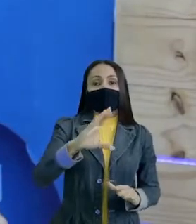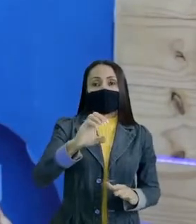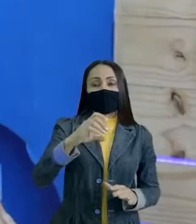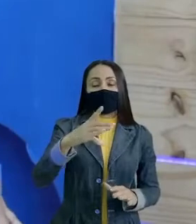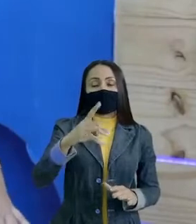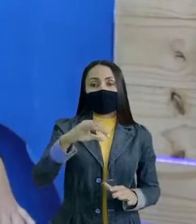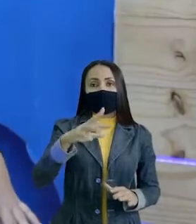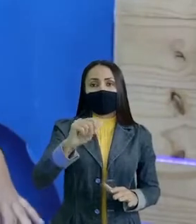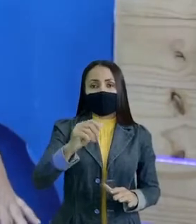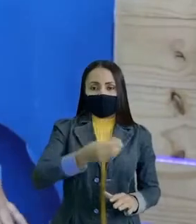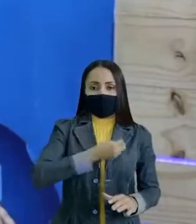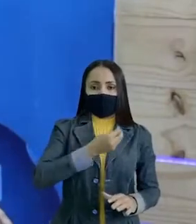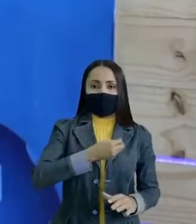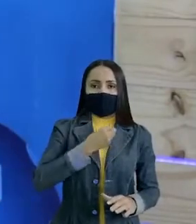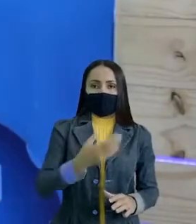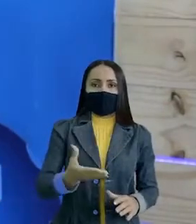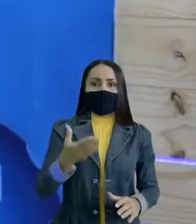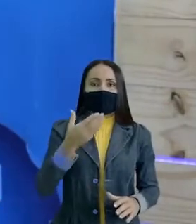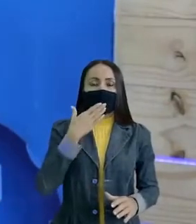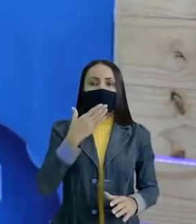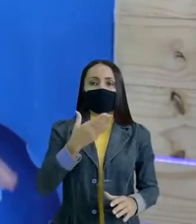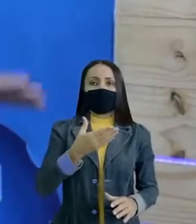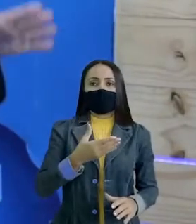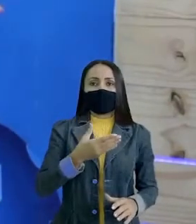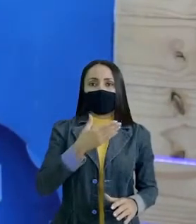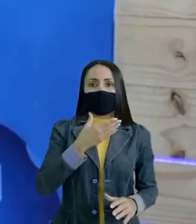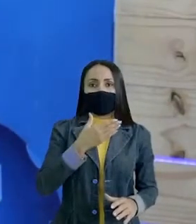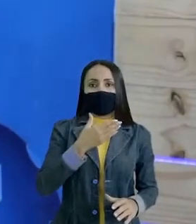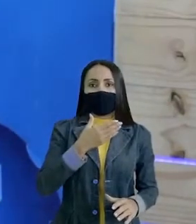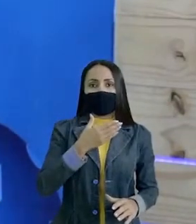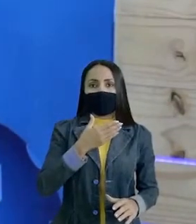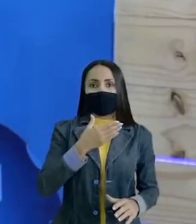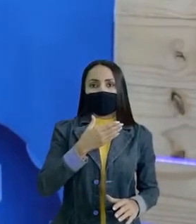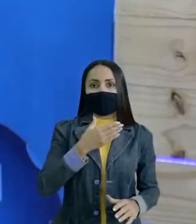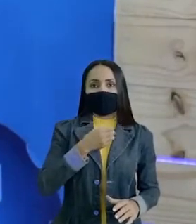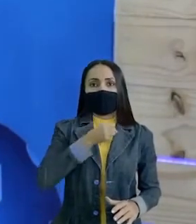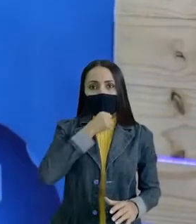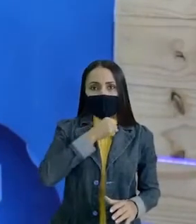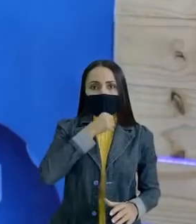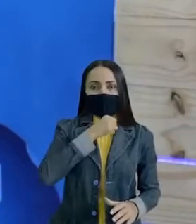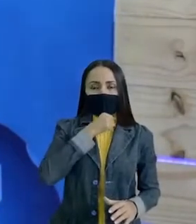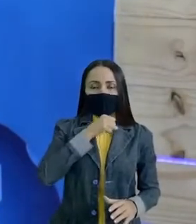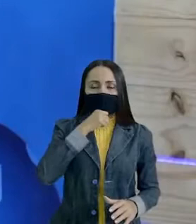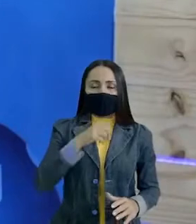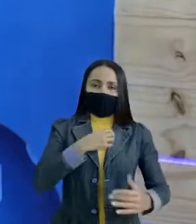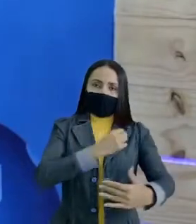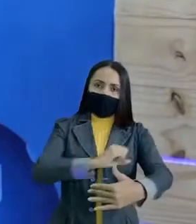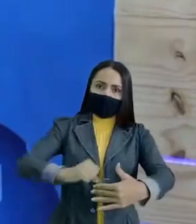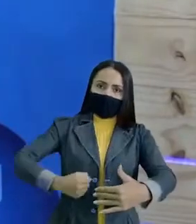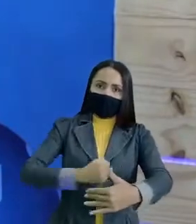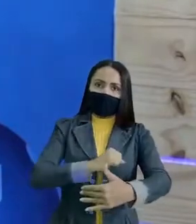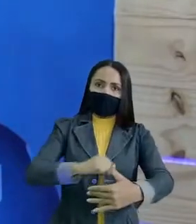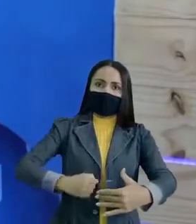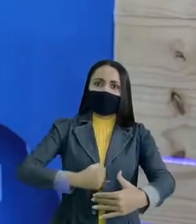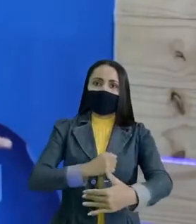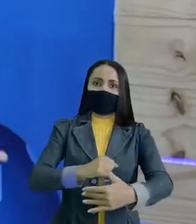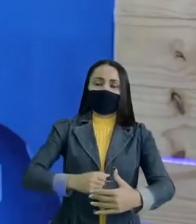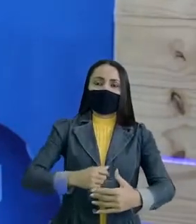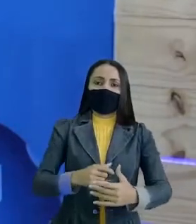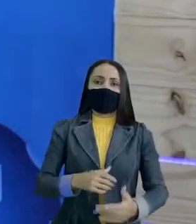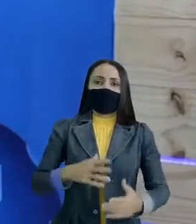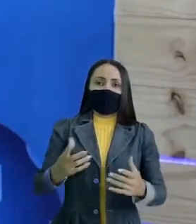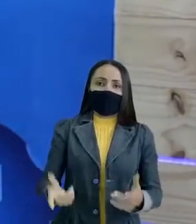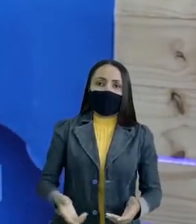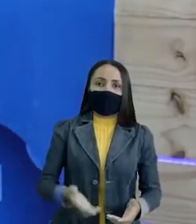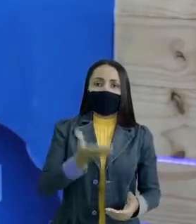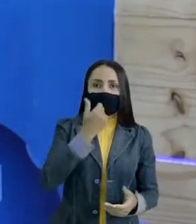Oh, meu Deus do céu! Minha avó cozinhava muito panela de barro, mesmo ali daqui no centro de Recife, mas ela tinha esse tradicional do almoço domingo,